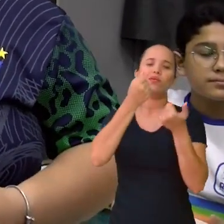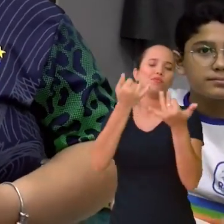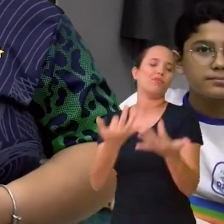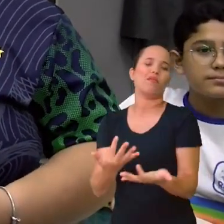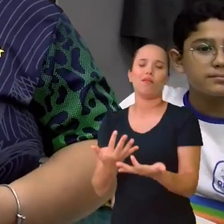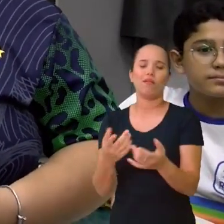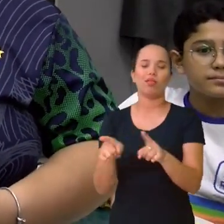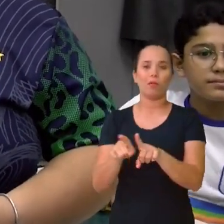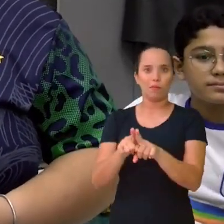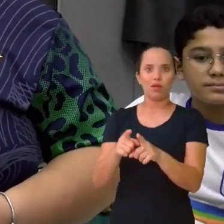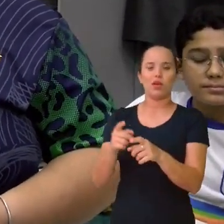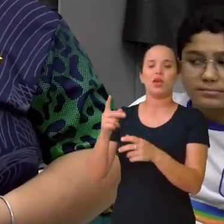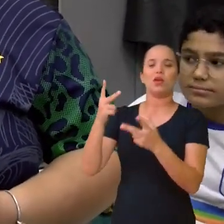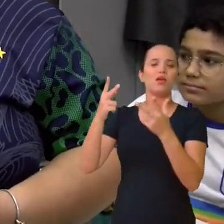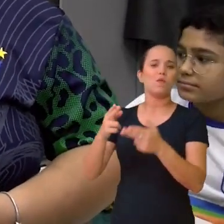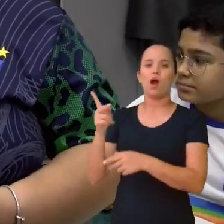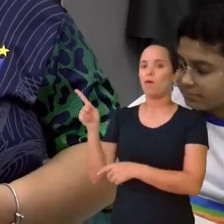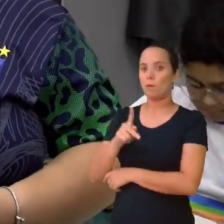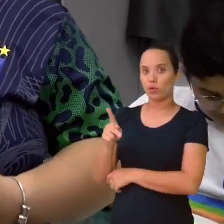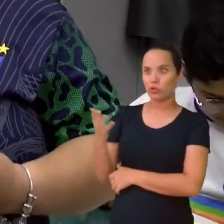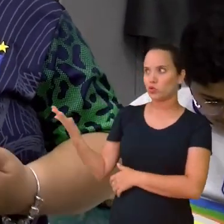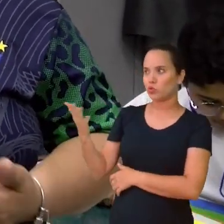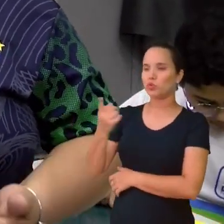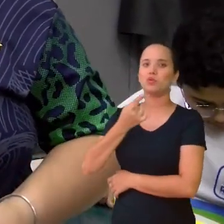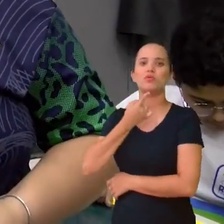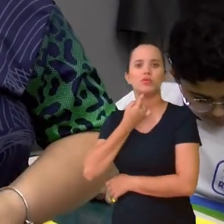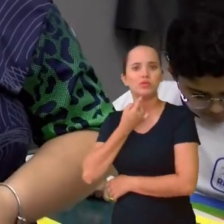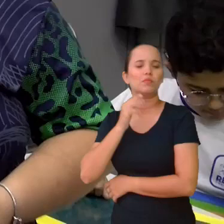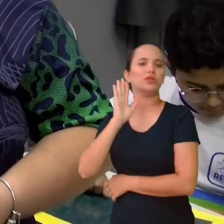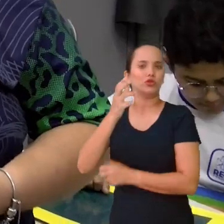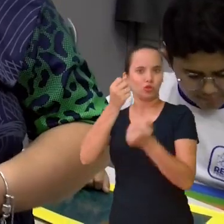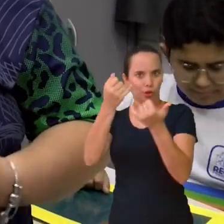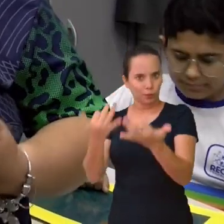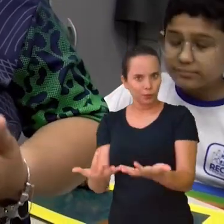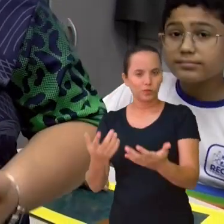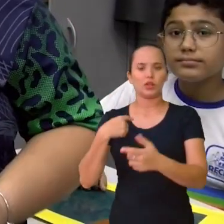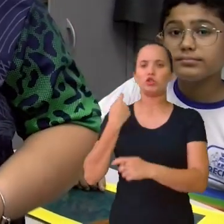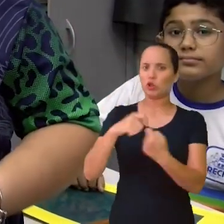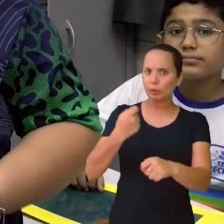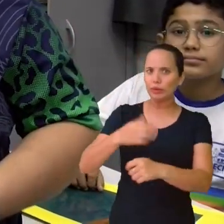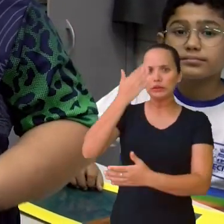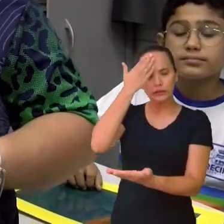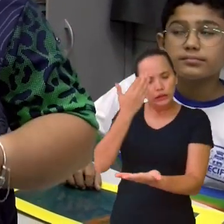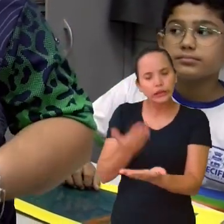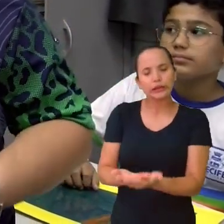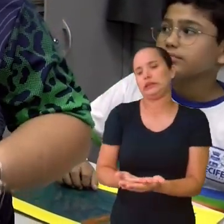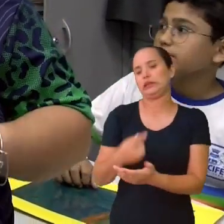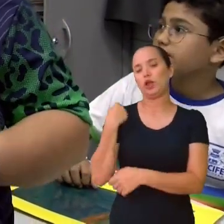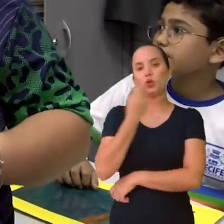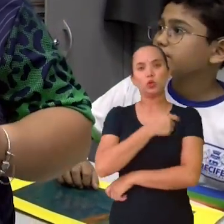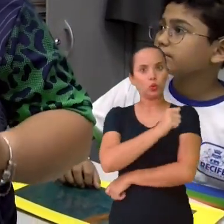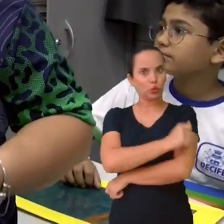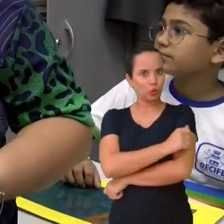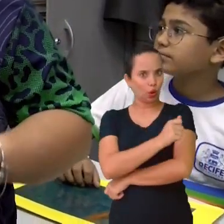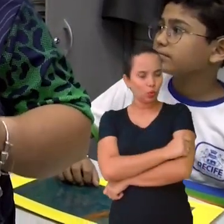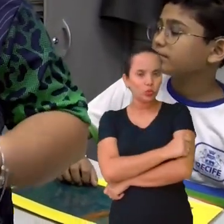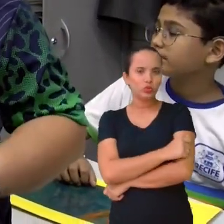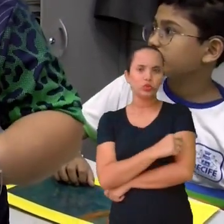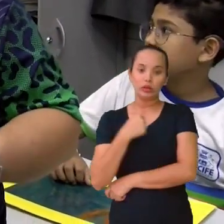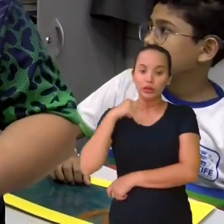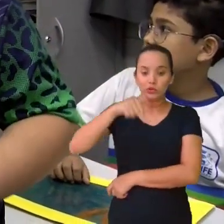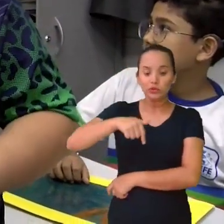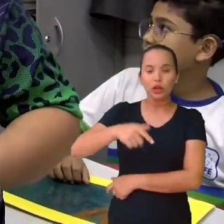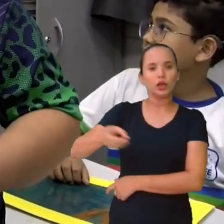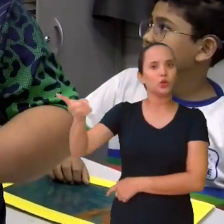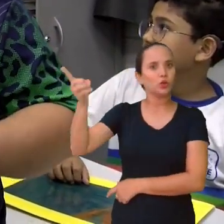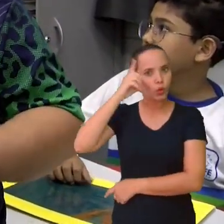a professora Elizabeth já falou, que temos que acreditar, certo, nos nossos estudantes. Então é isso que a gente faz aqui todos